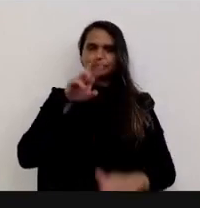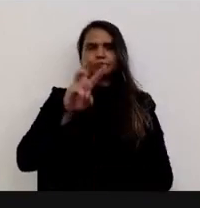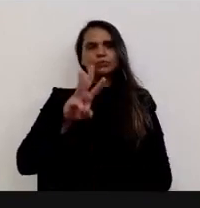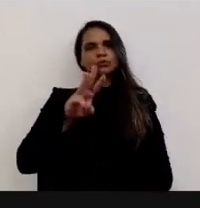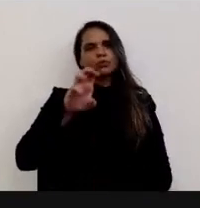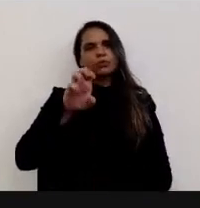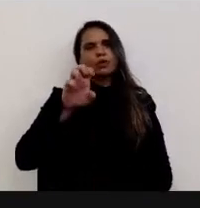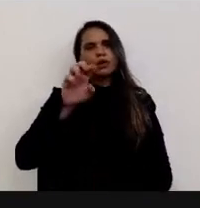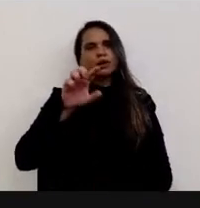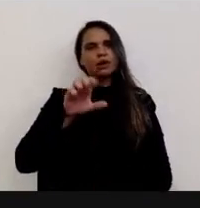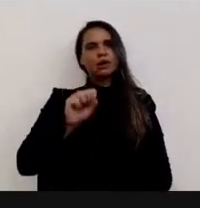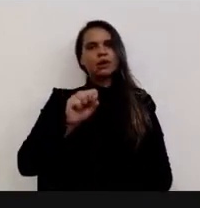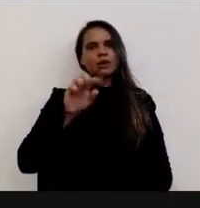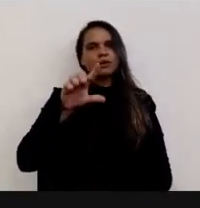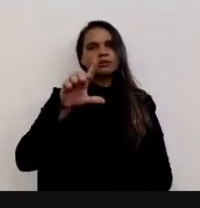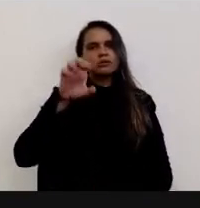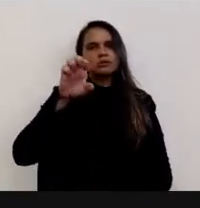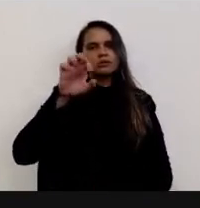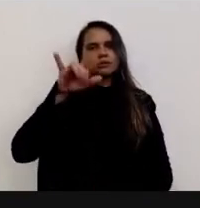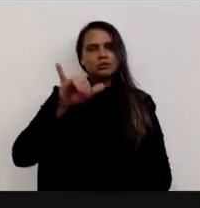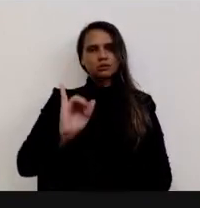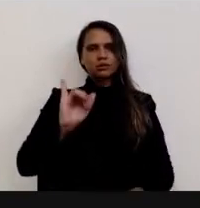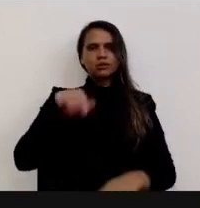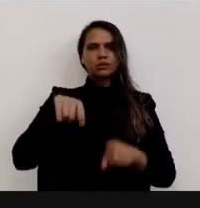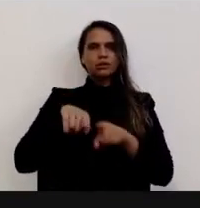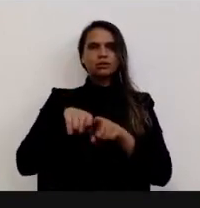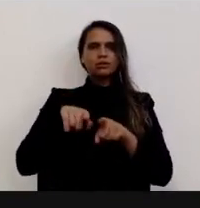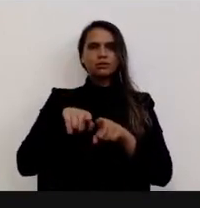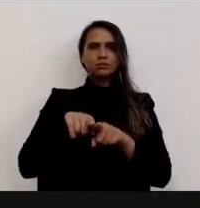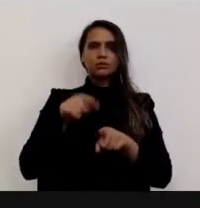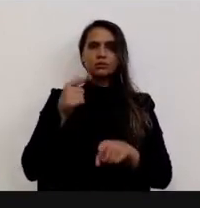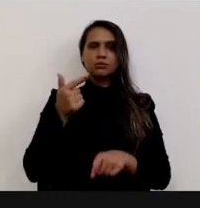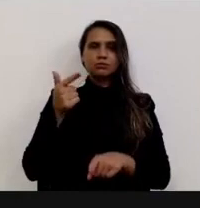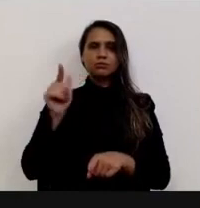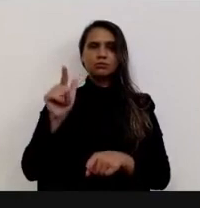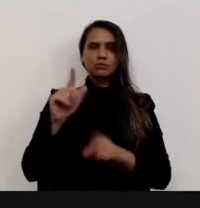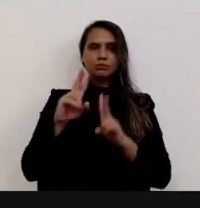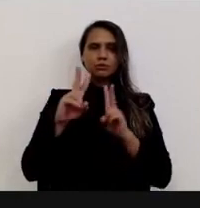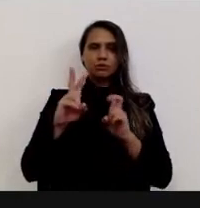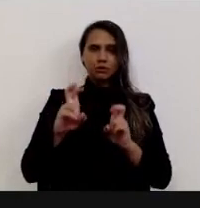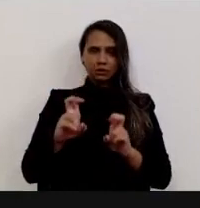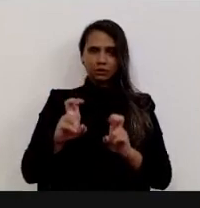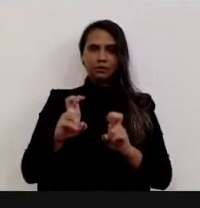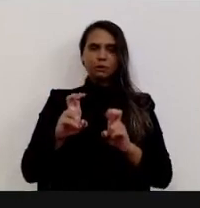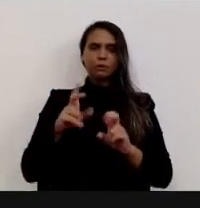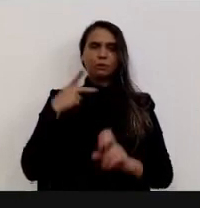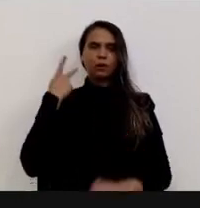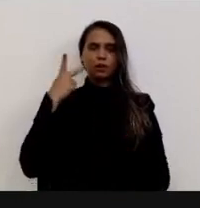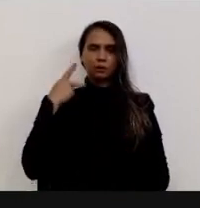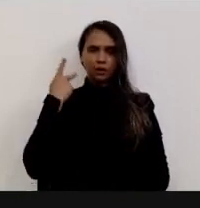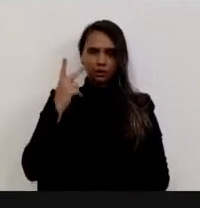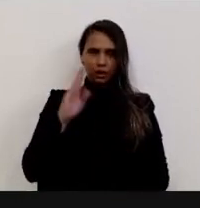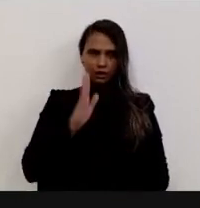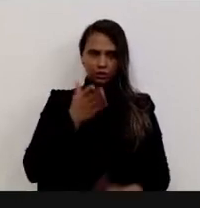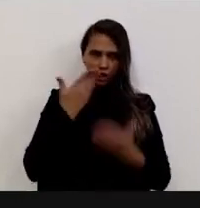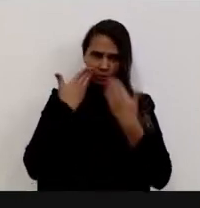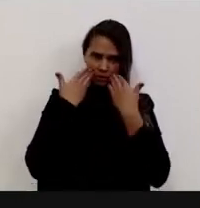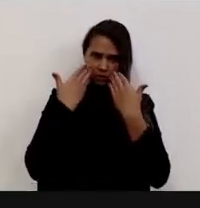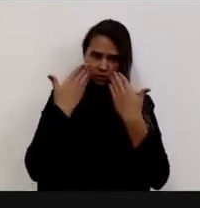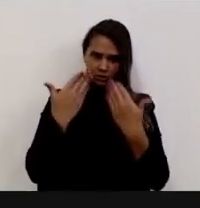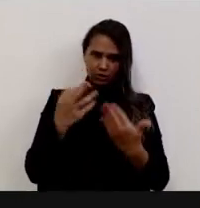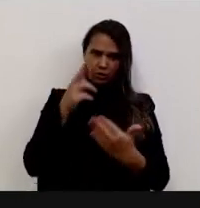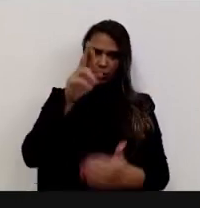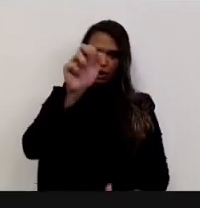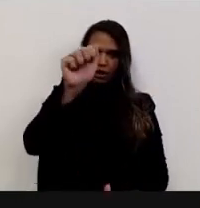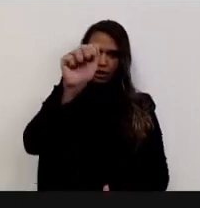O terceiro, Aprendizagem de Máquina como Instrumento de Recomendações de Ações Parlamentares. Será apresentado por Carlos Rafael de Aguiar Neri.